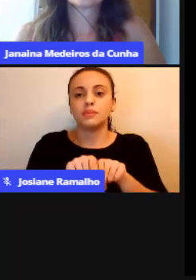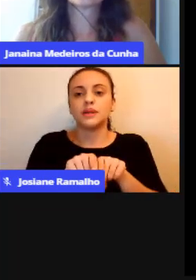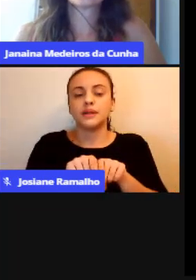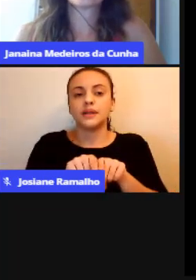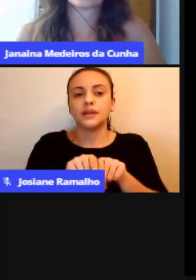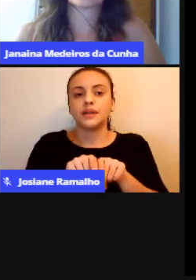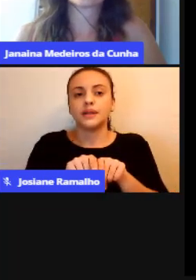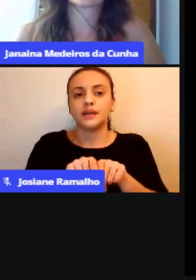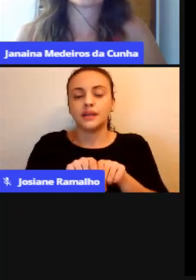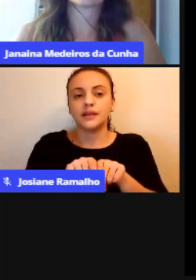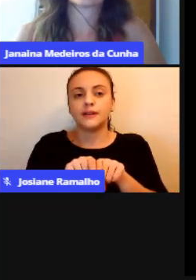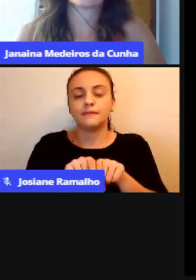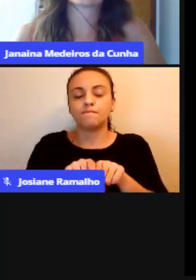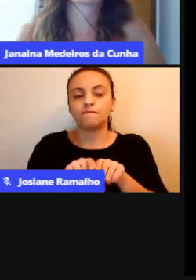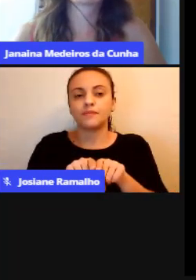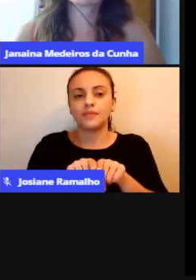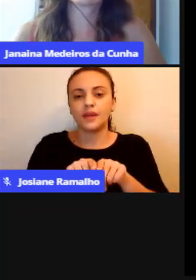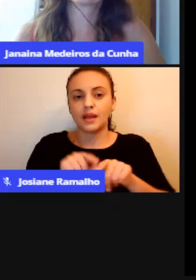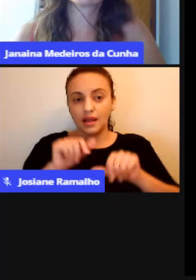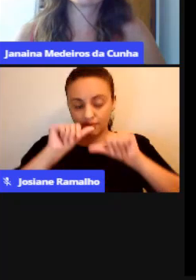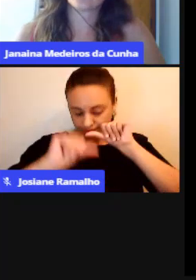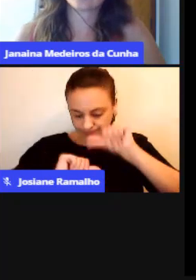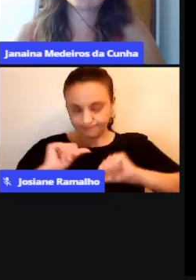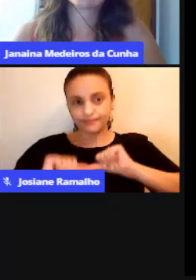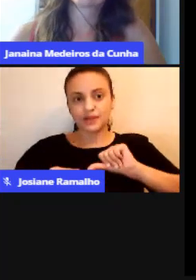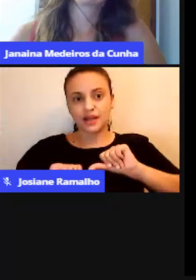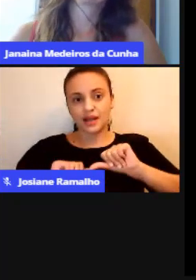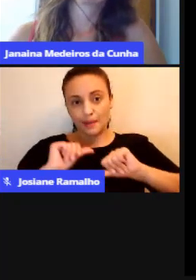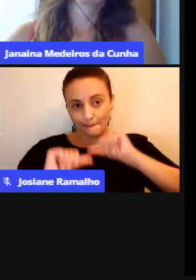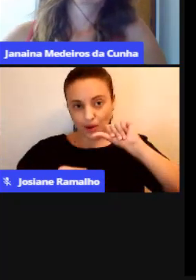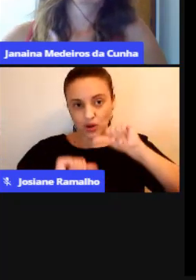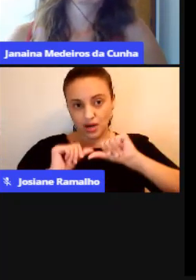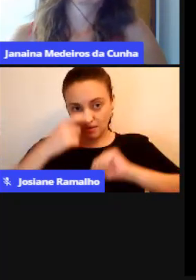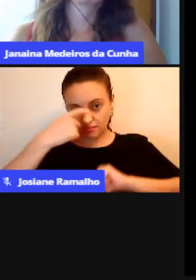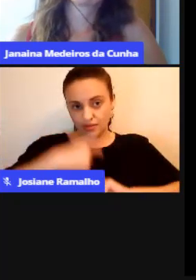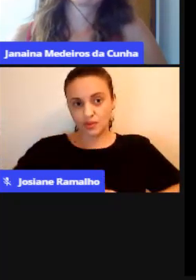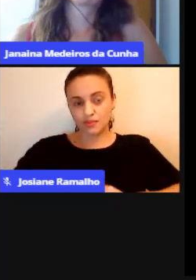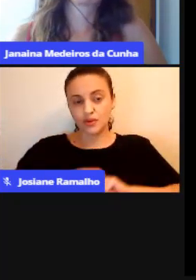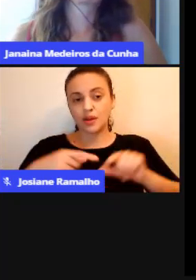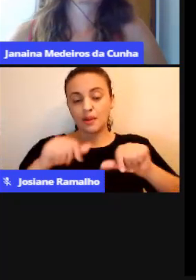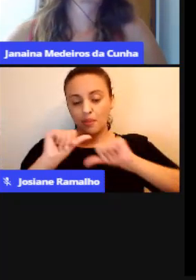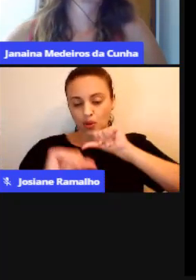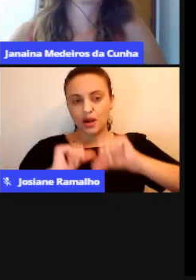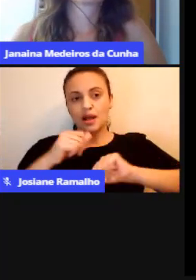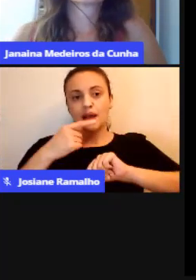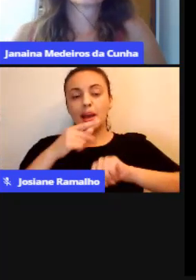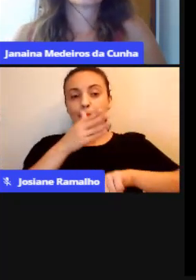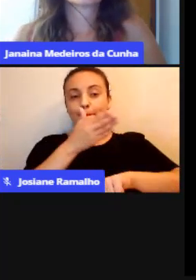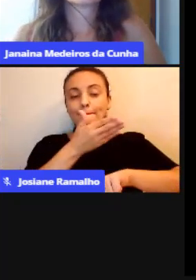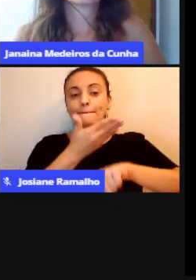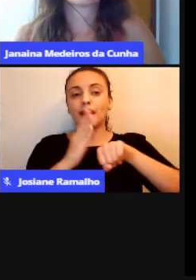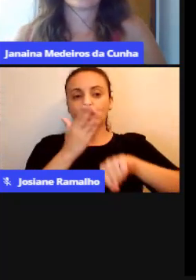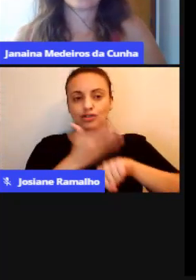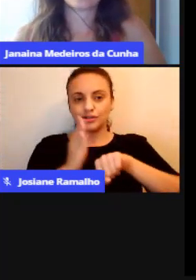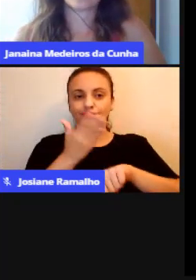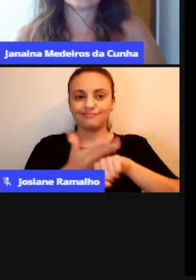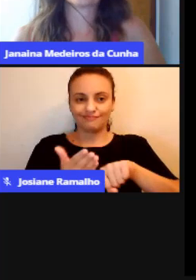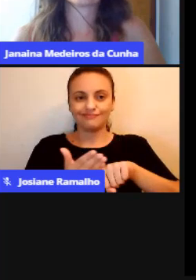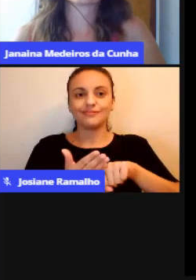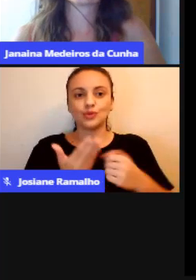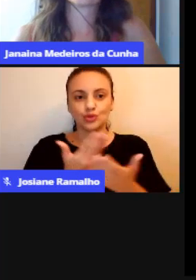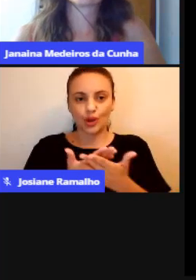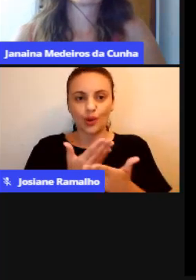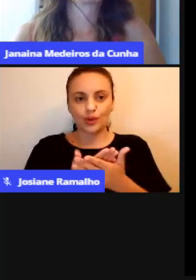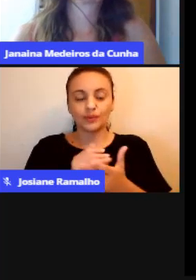transformador da sua prática, né? Principalmente agora que nós estamos nessas aulas remotas,